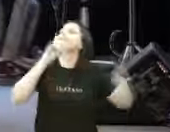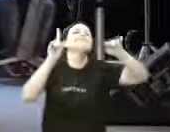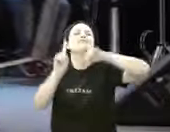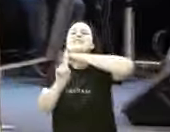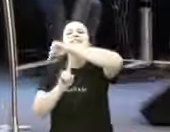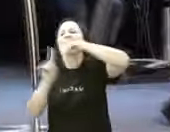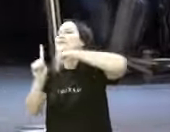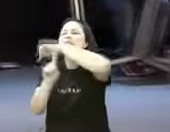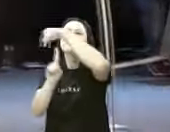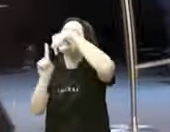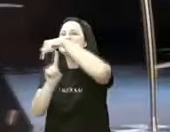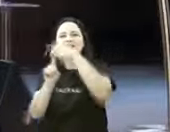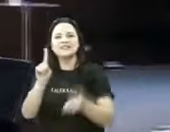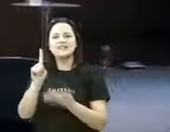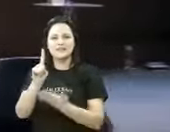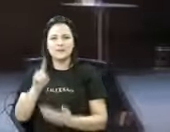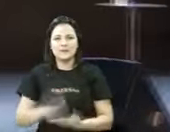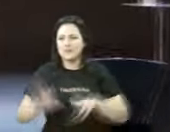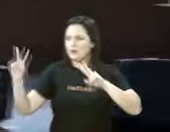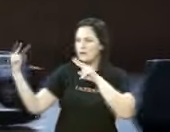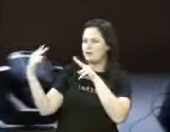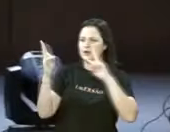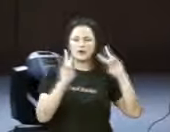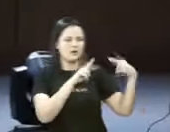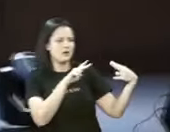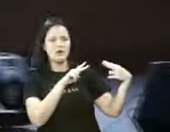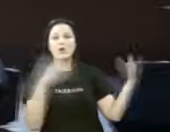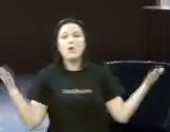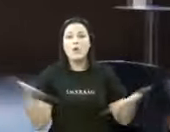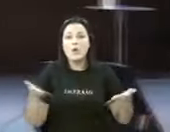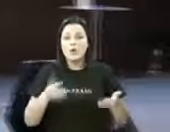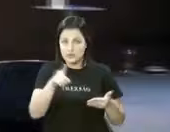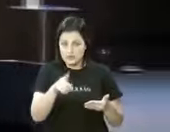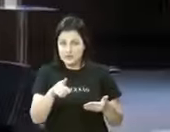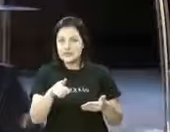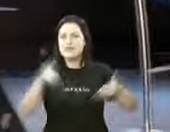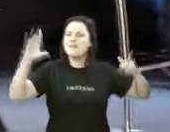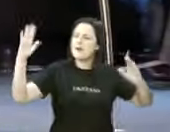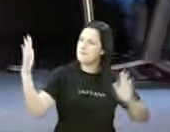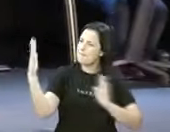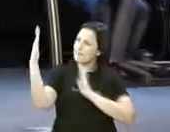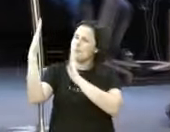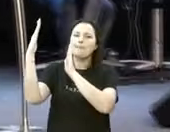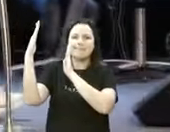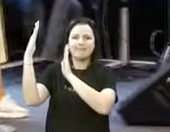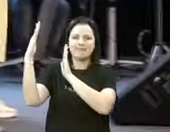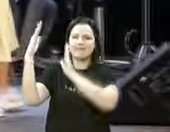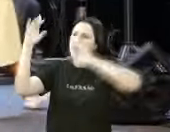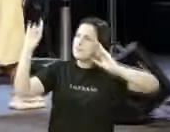Pega na mão de quem está do teu lado, sacode ele e fala para ele: hoje você vai voltar para perto do trono. Fala para ele: o que